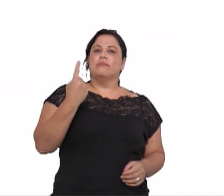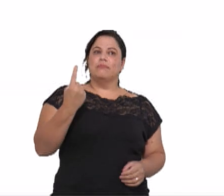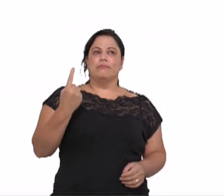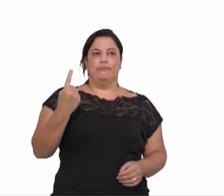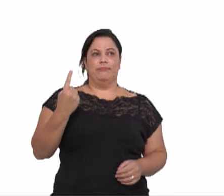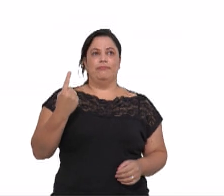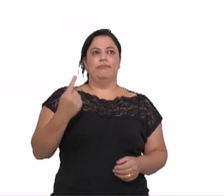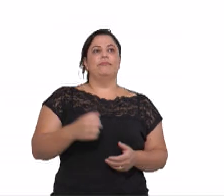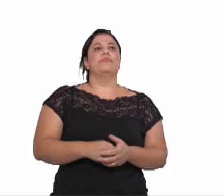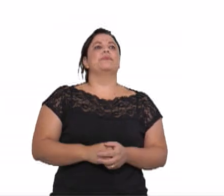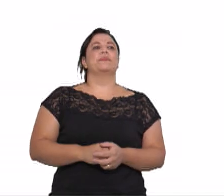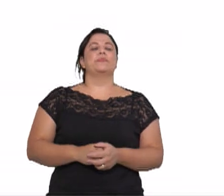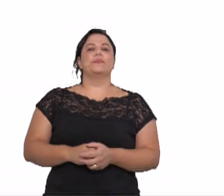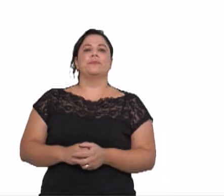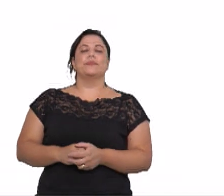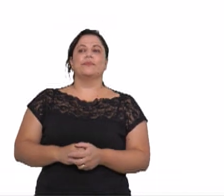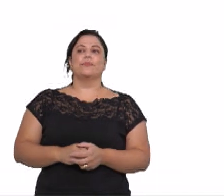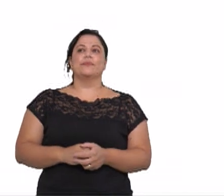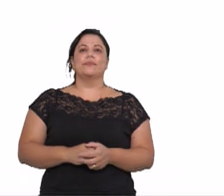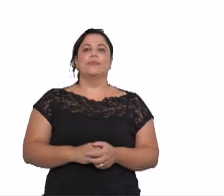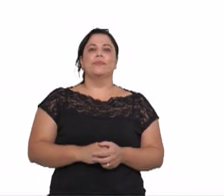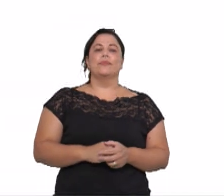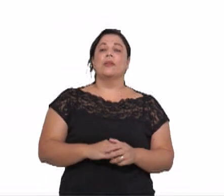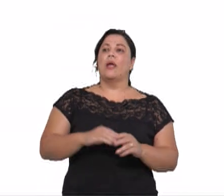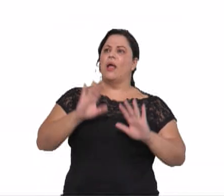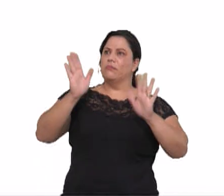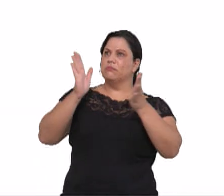Aprovado pela Assembleia Nacional Constituinte,